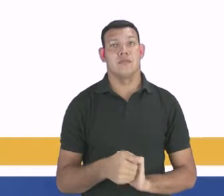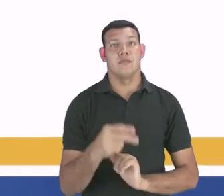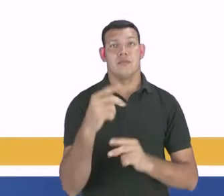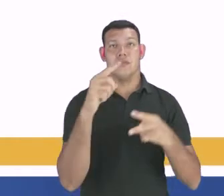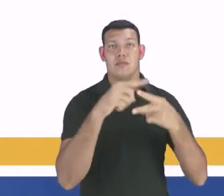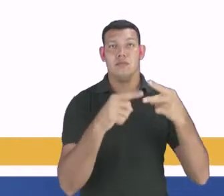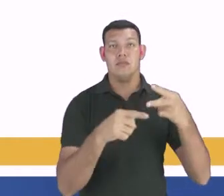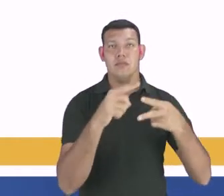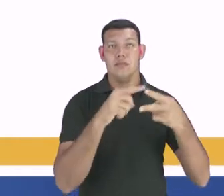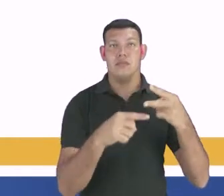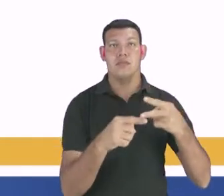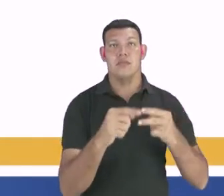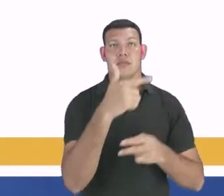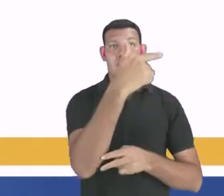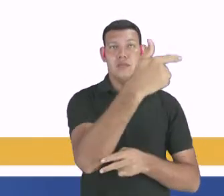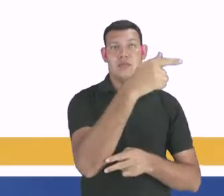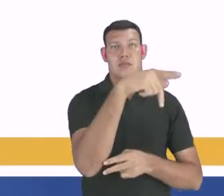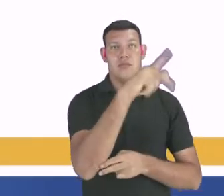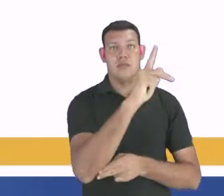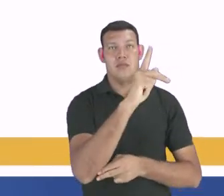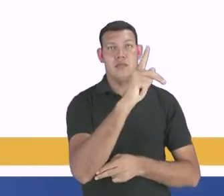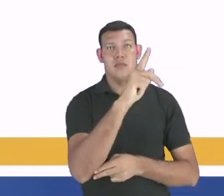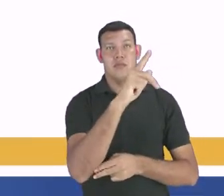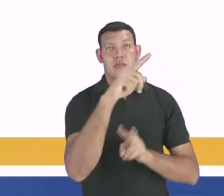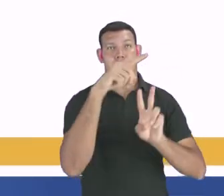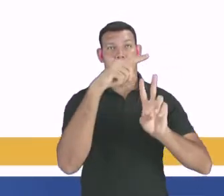duas, quando 2kπ menor